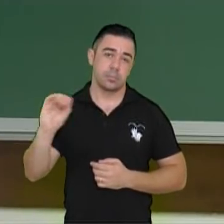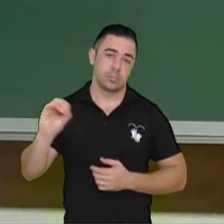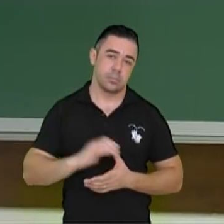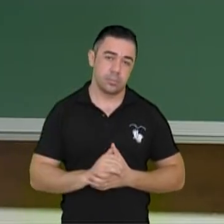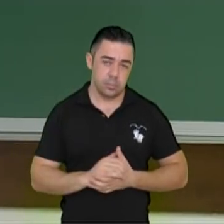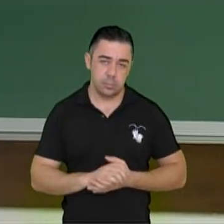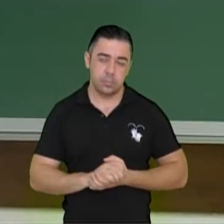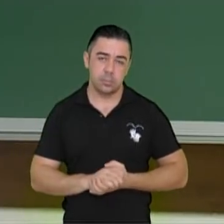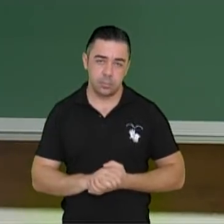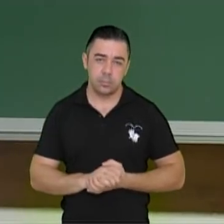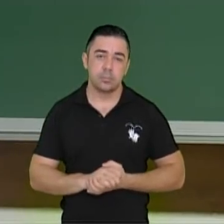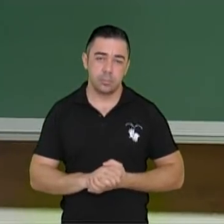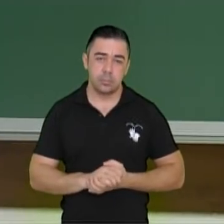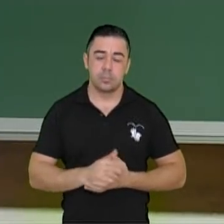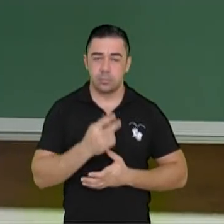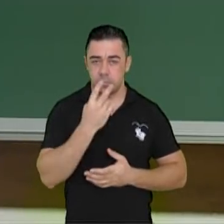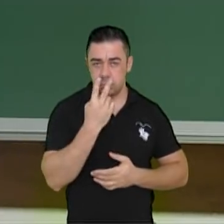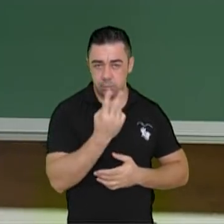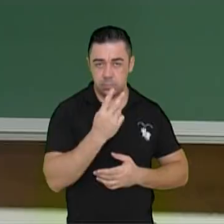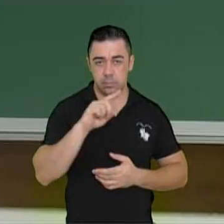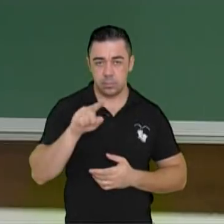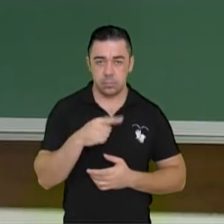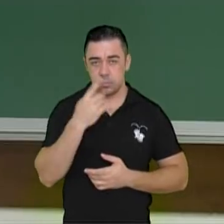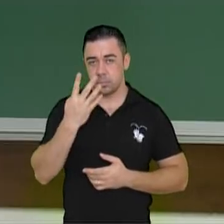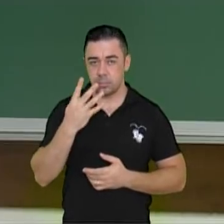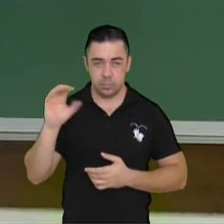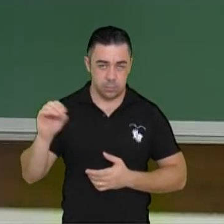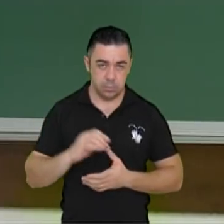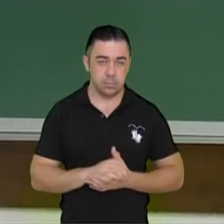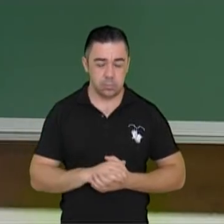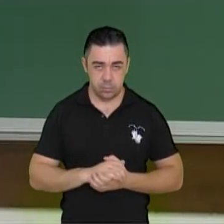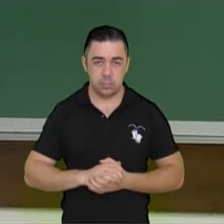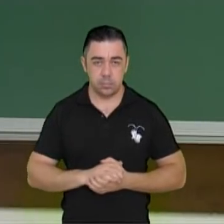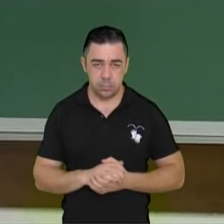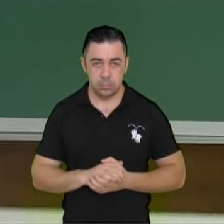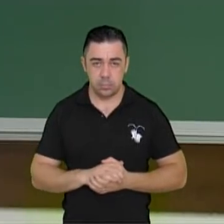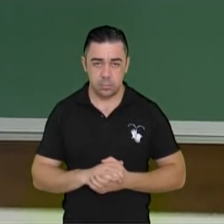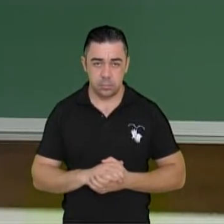e o 4. Então, 240% é igual a